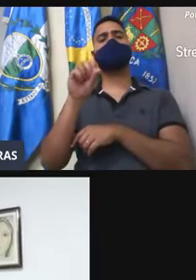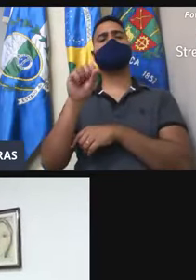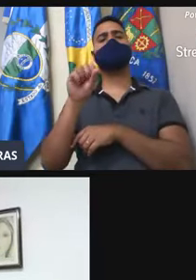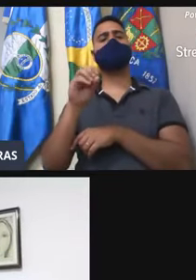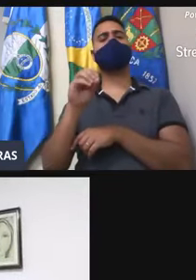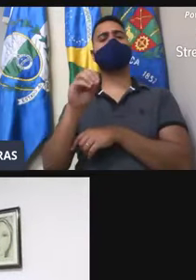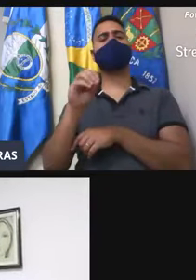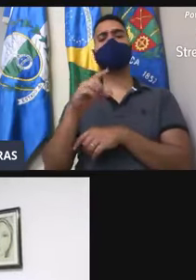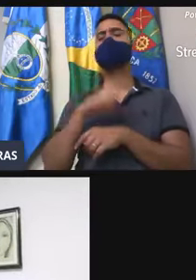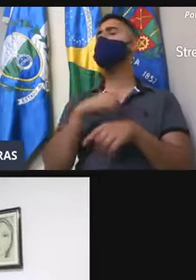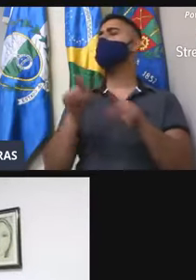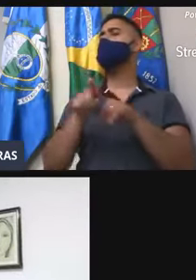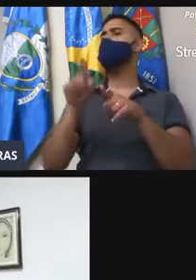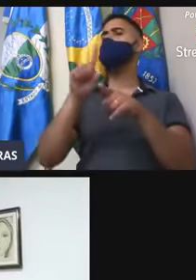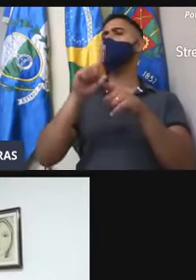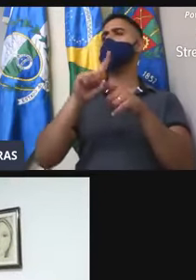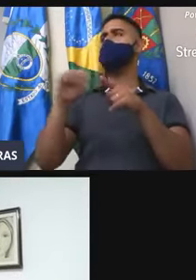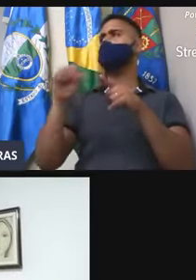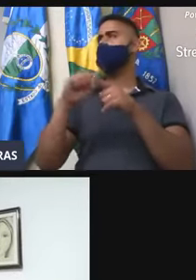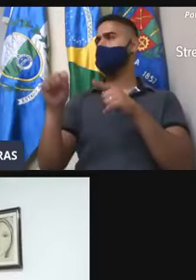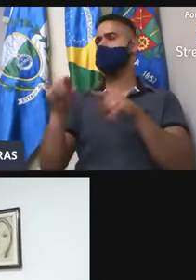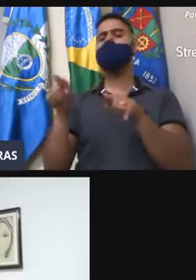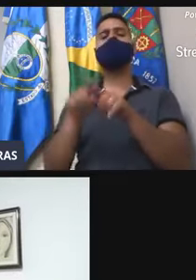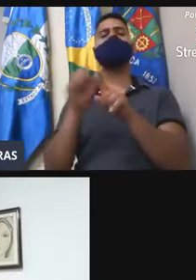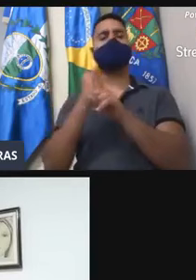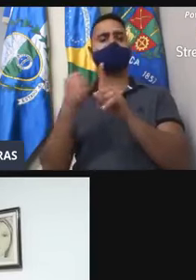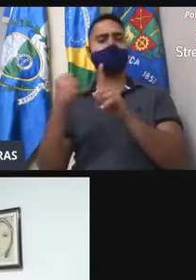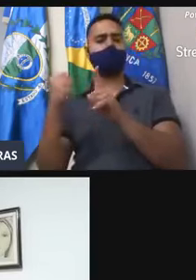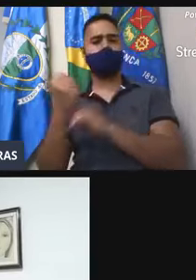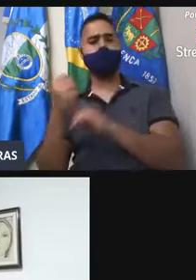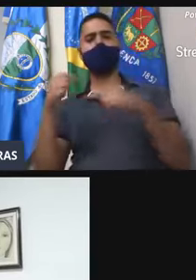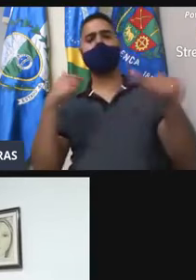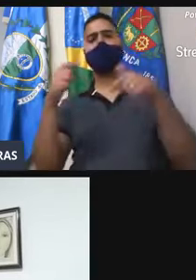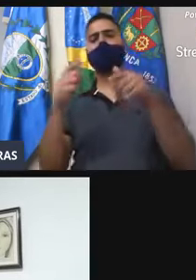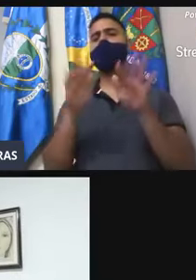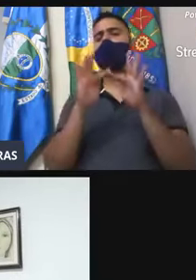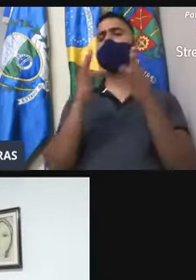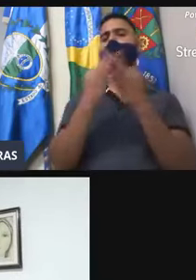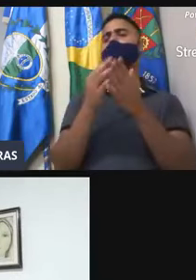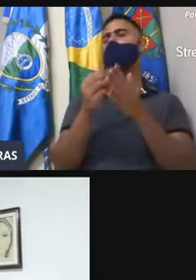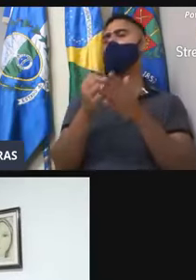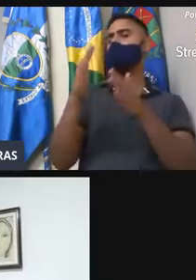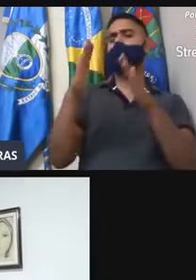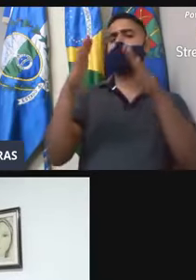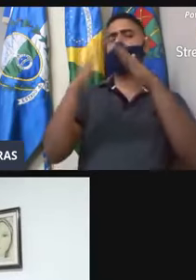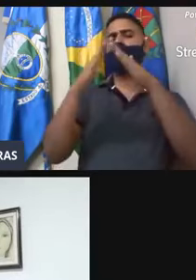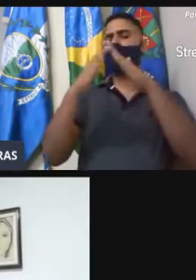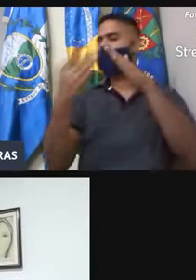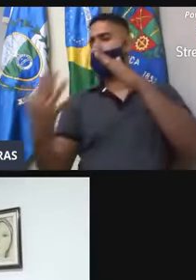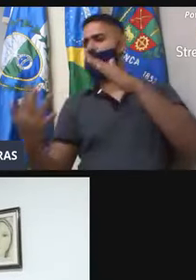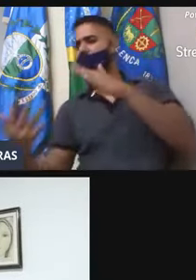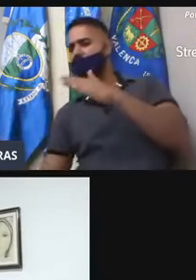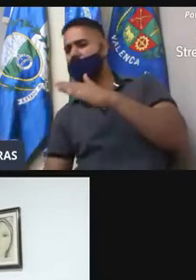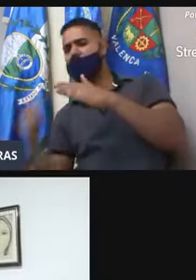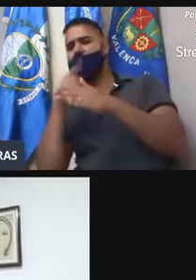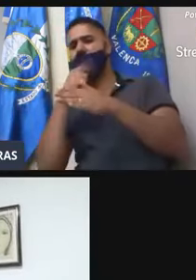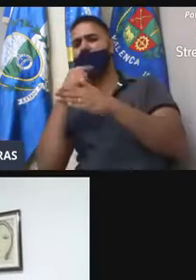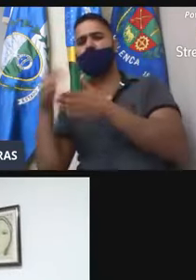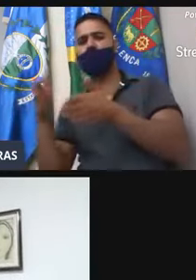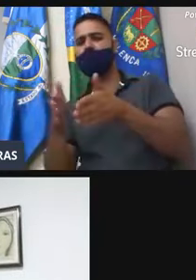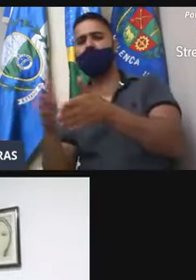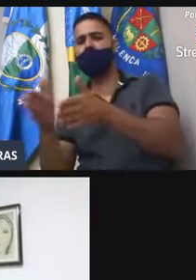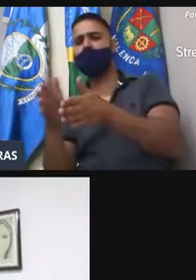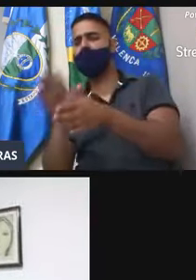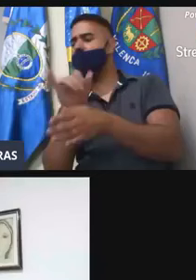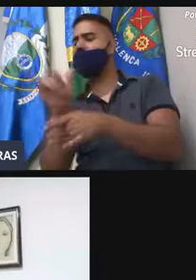temos um aluguel social, fruto, sim, de um trabalho de vocês, também de uma família que estava quase caindo dentro do Rio Preto, mas quase caindo mesmo.